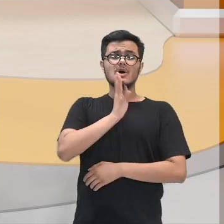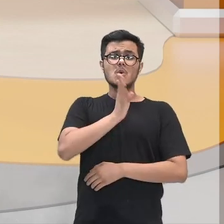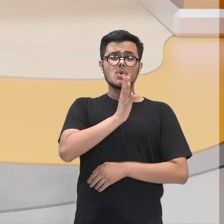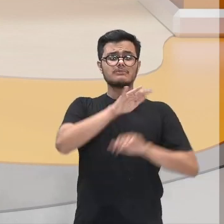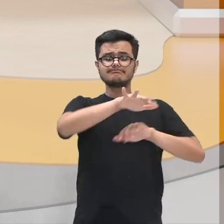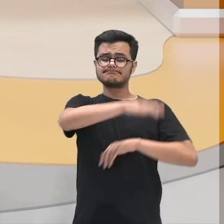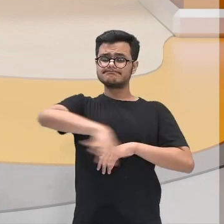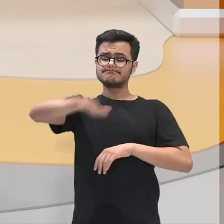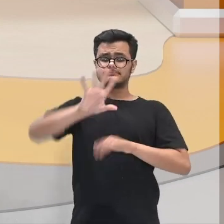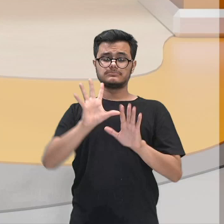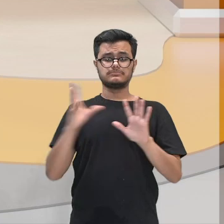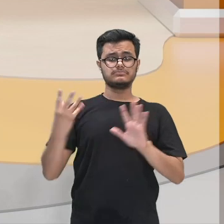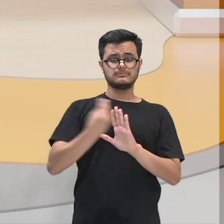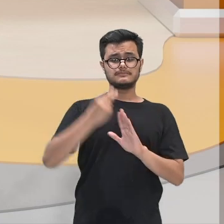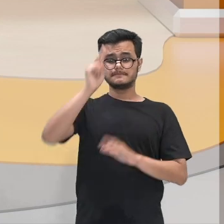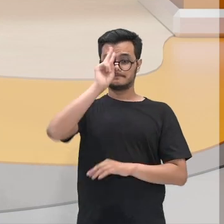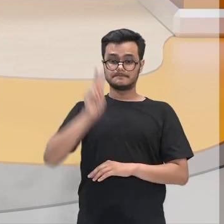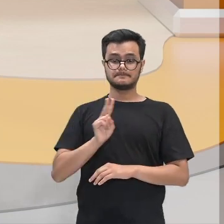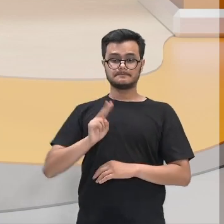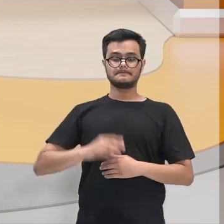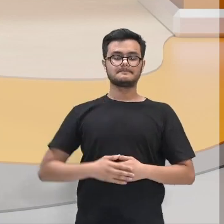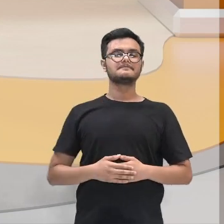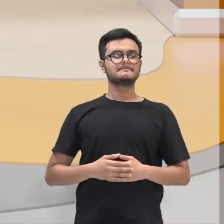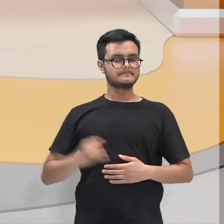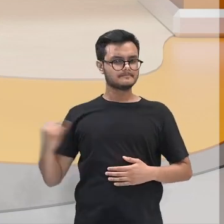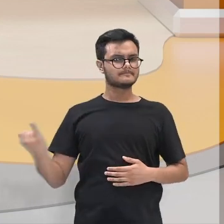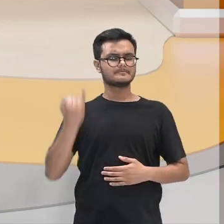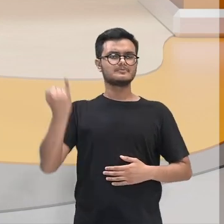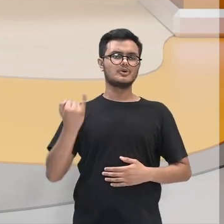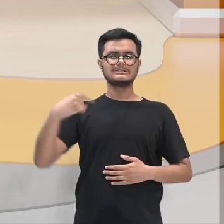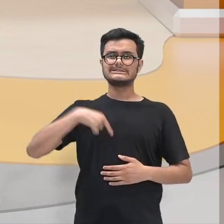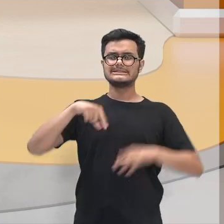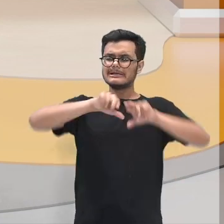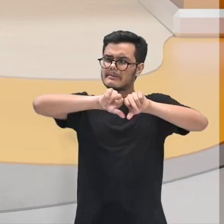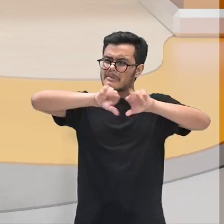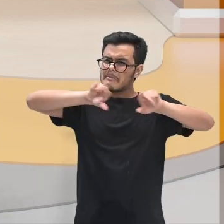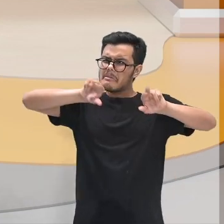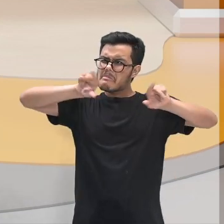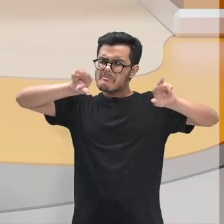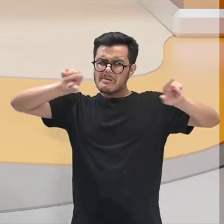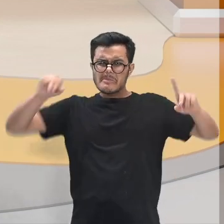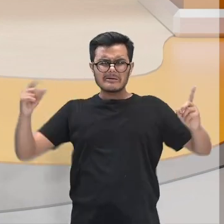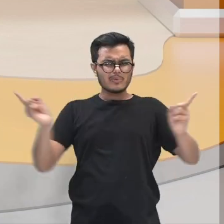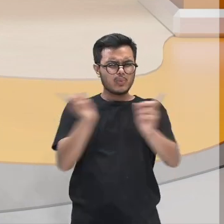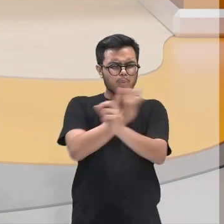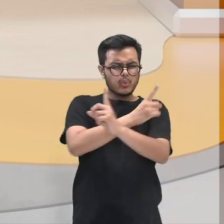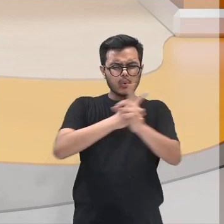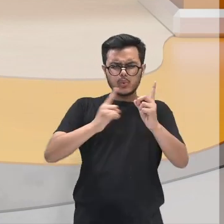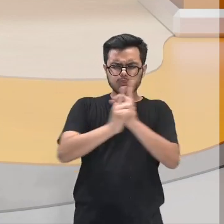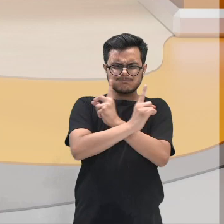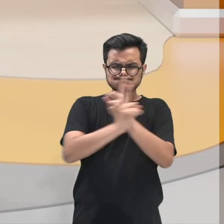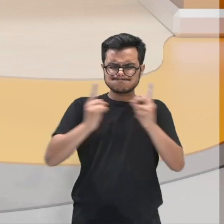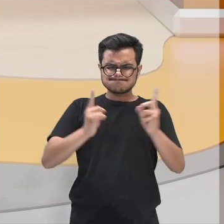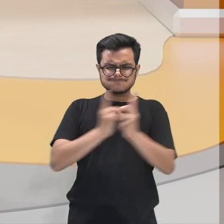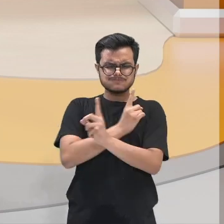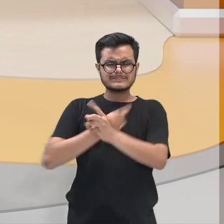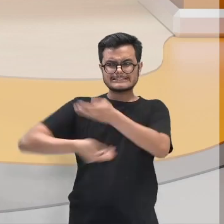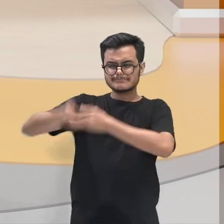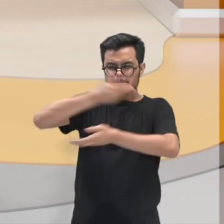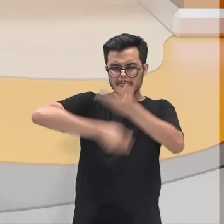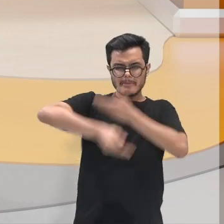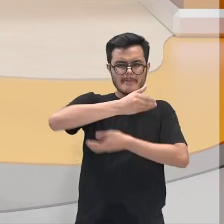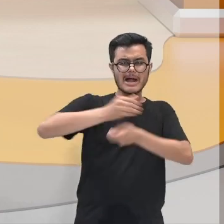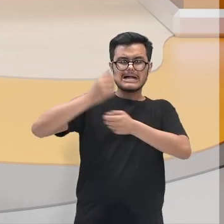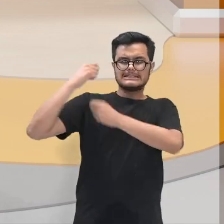e entender esse tapete, né? Essa mistura de vários povos com costumes, línguas,